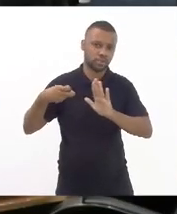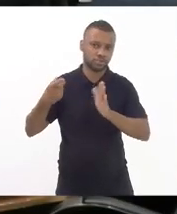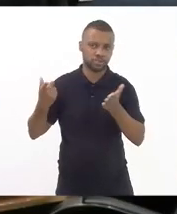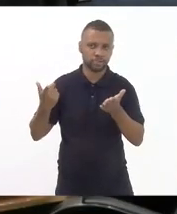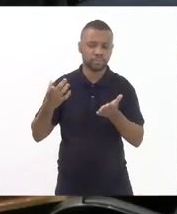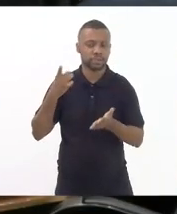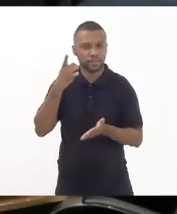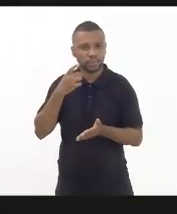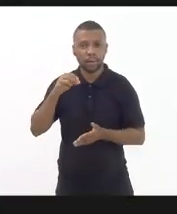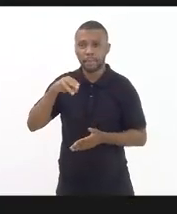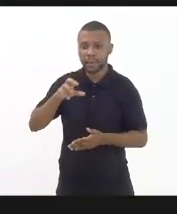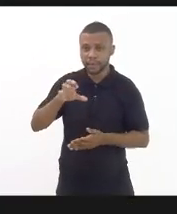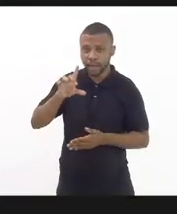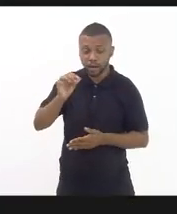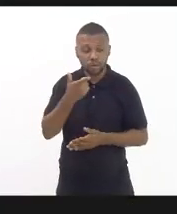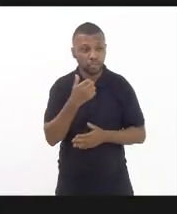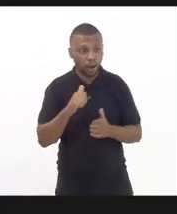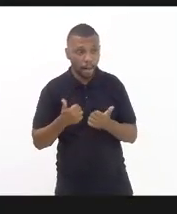parecer.